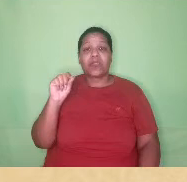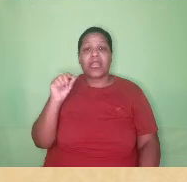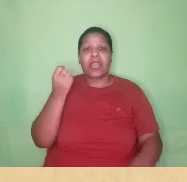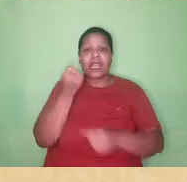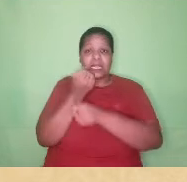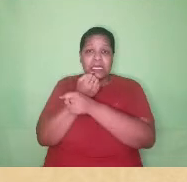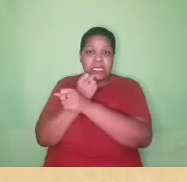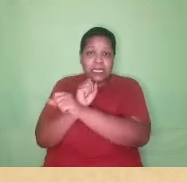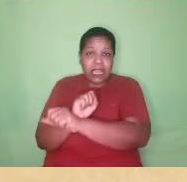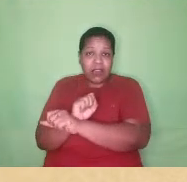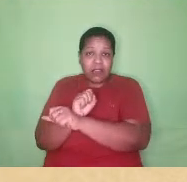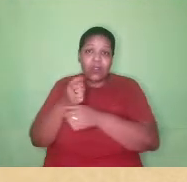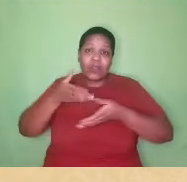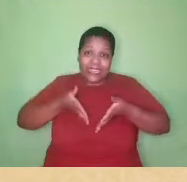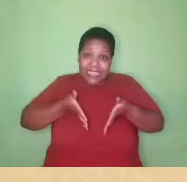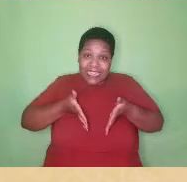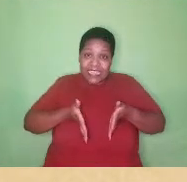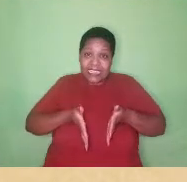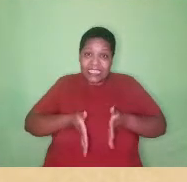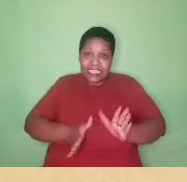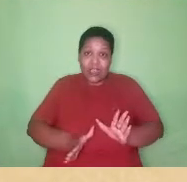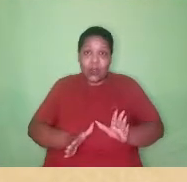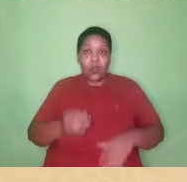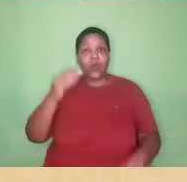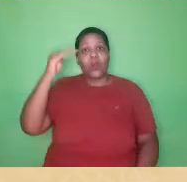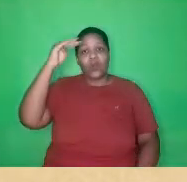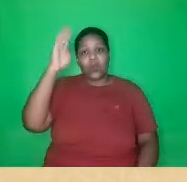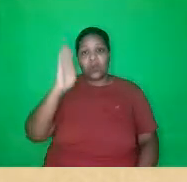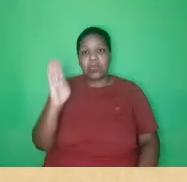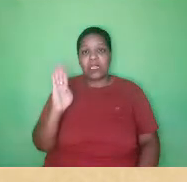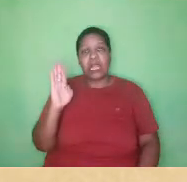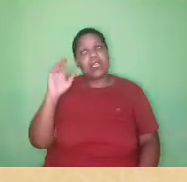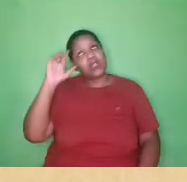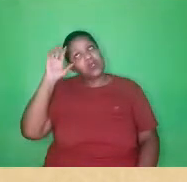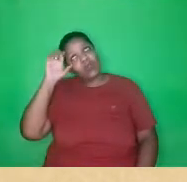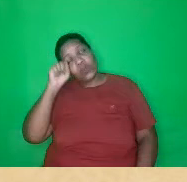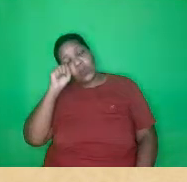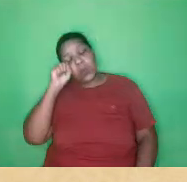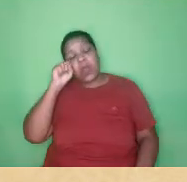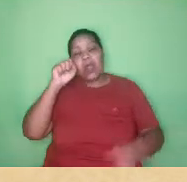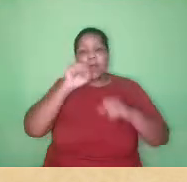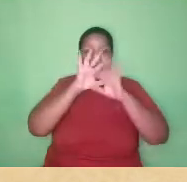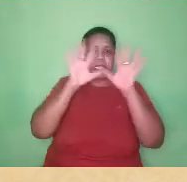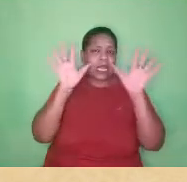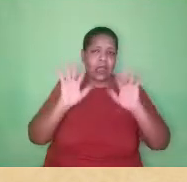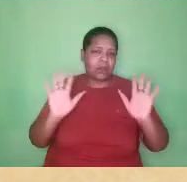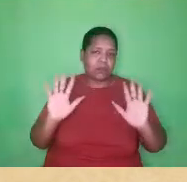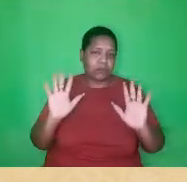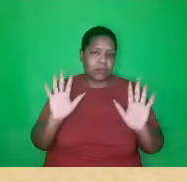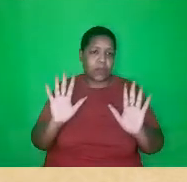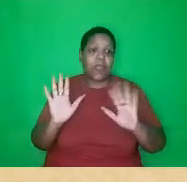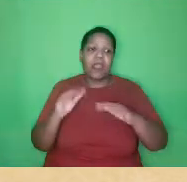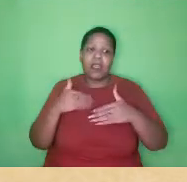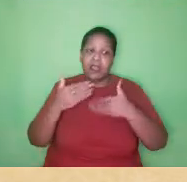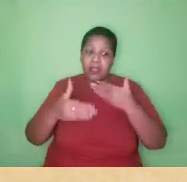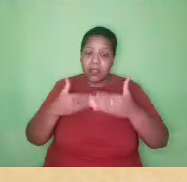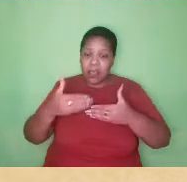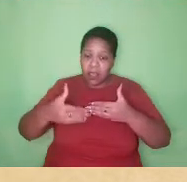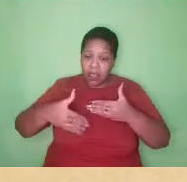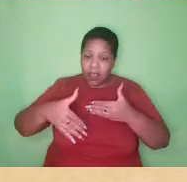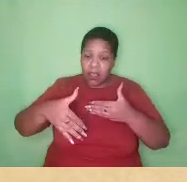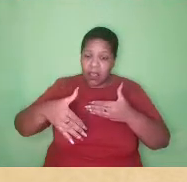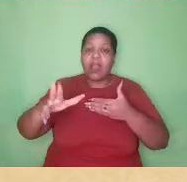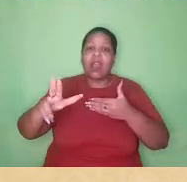que nascia no Brasil. Não tinha nada a ver com pele mais escura, pele mais clara. Mas o fato é que a escravidão se reproduz exogenamente pela compra